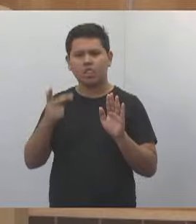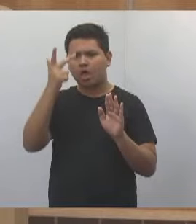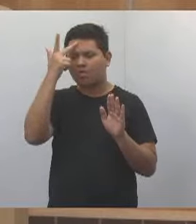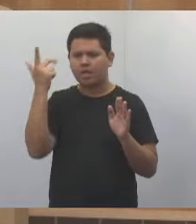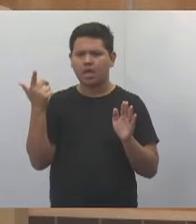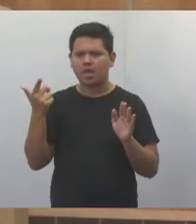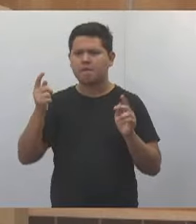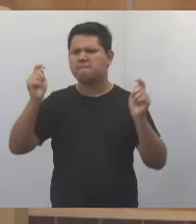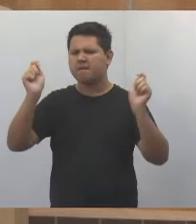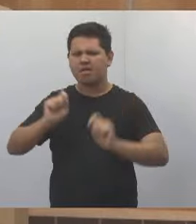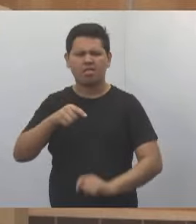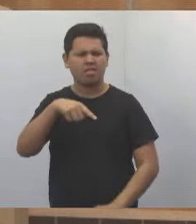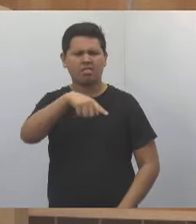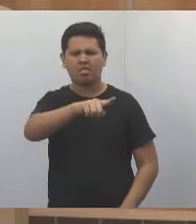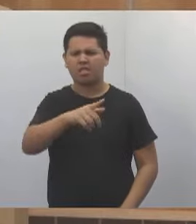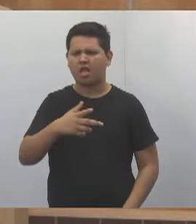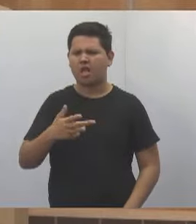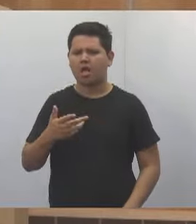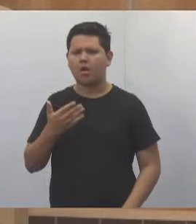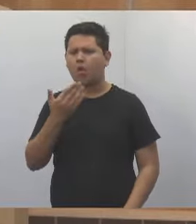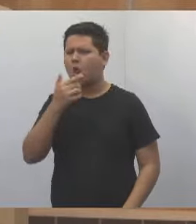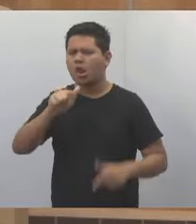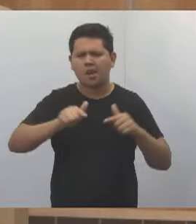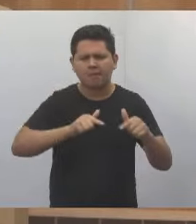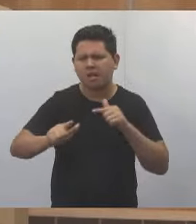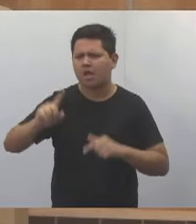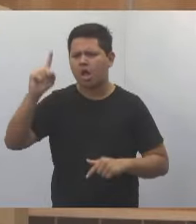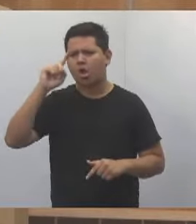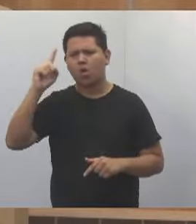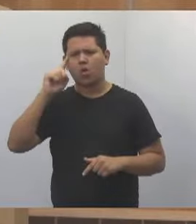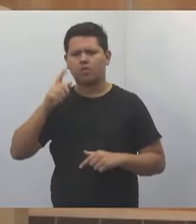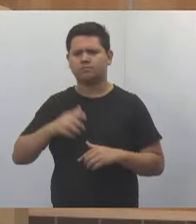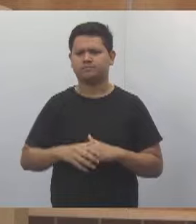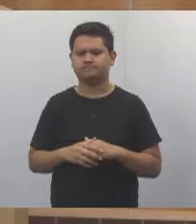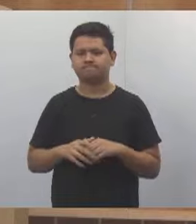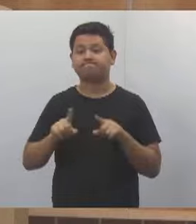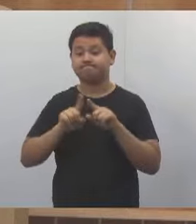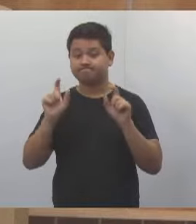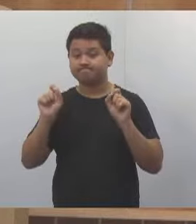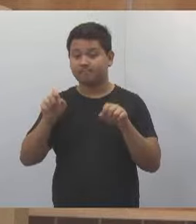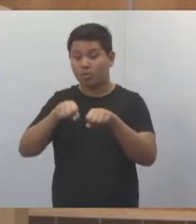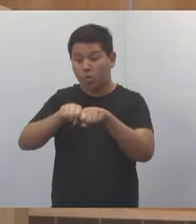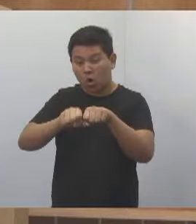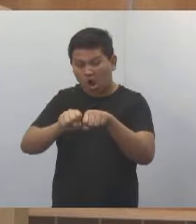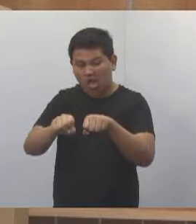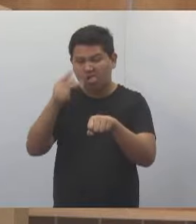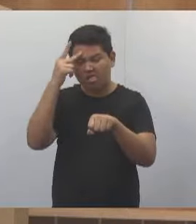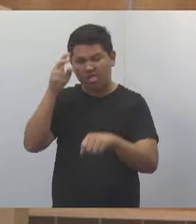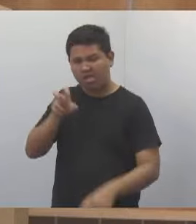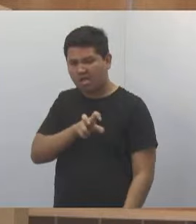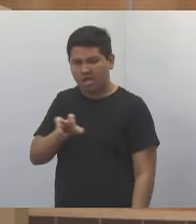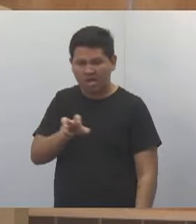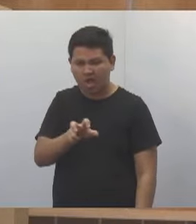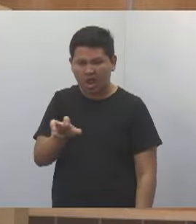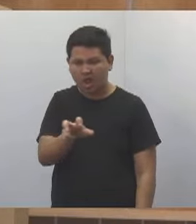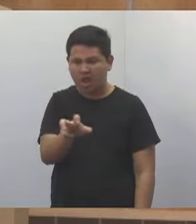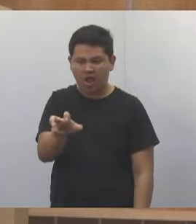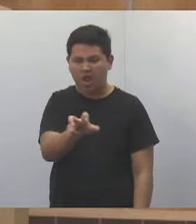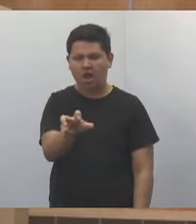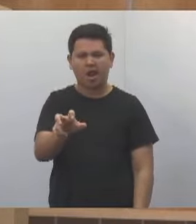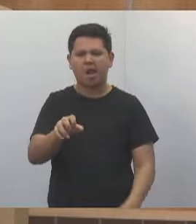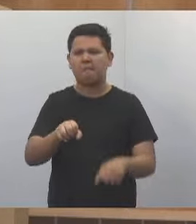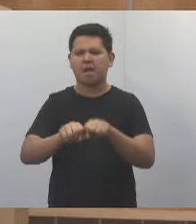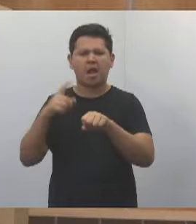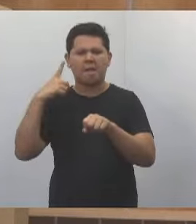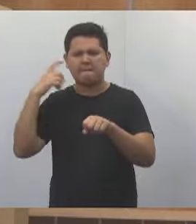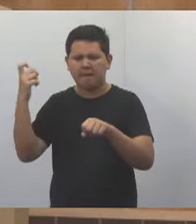ele tem que ir lá levar o seu sustento para casa, tem que trabalhar todo dia. E as motos passando, com barulho, que você